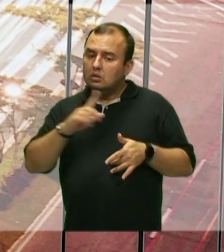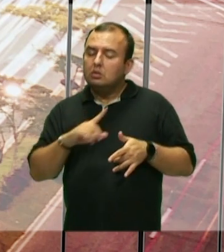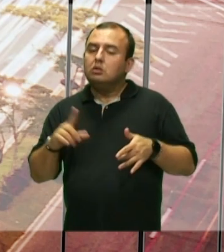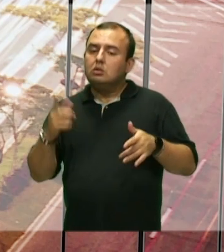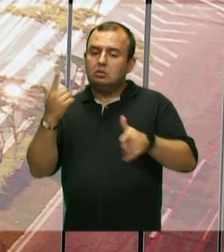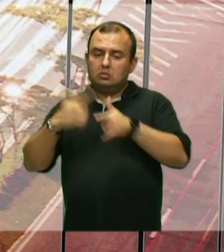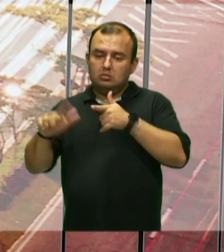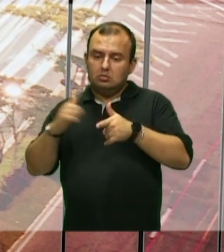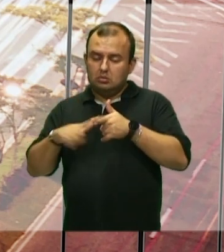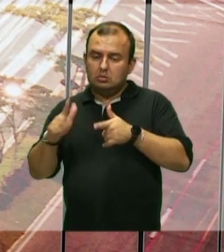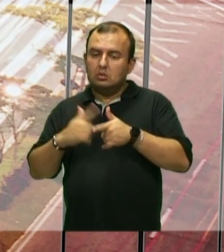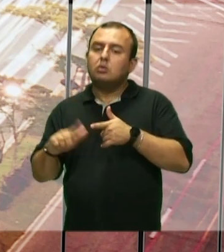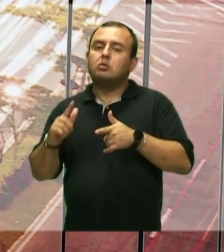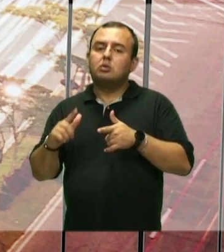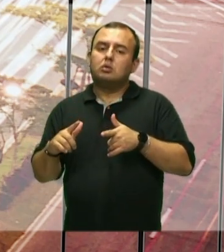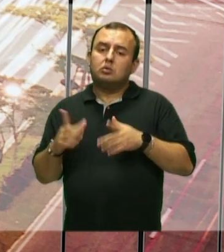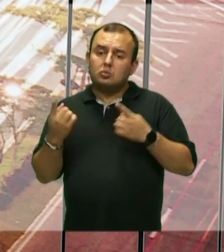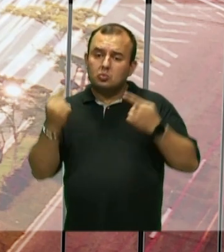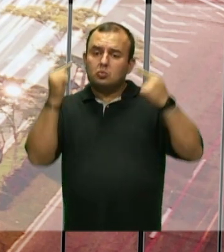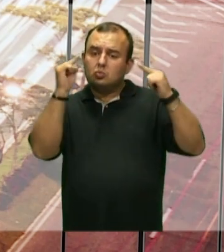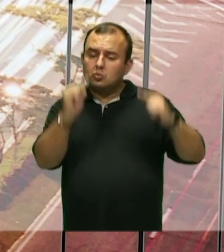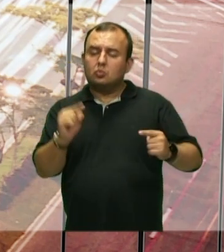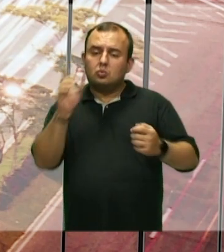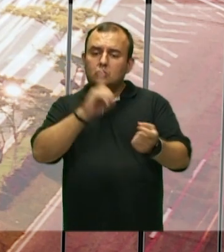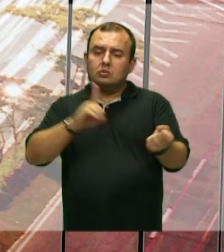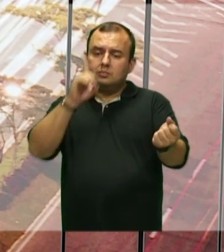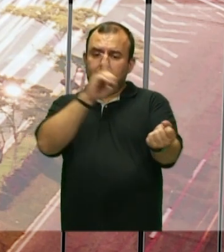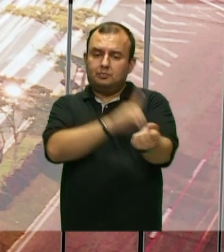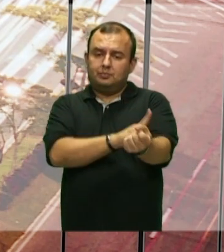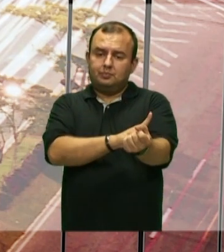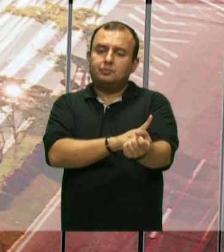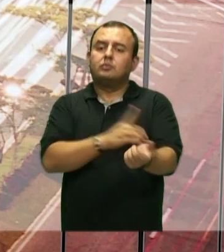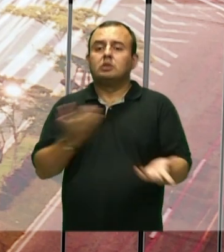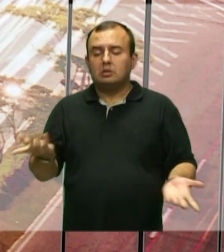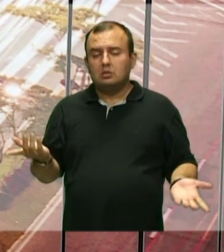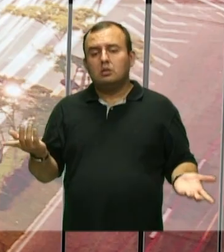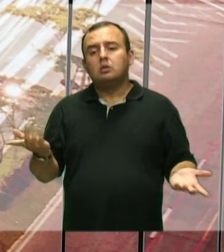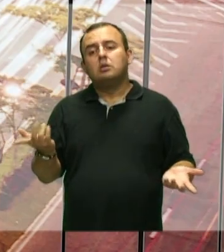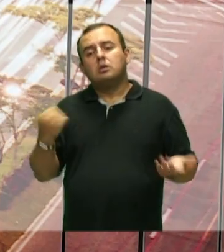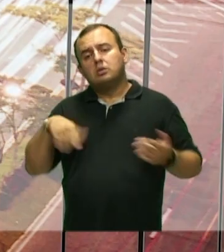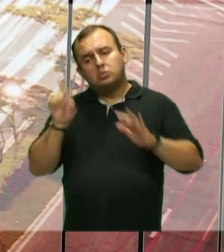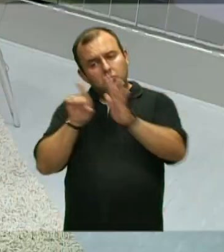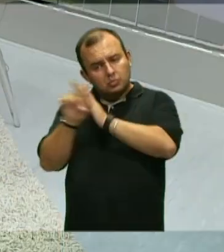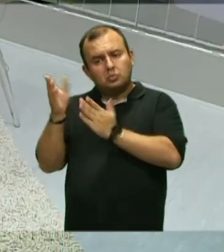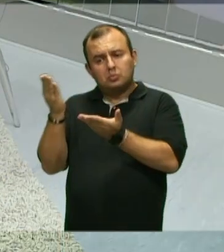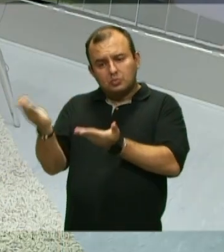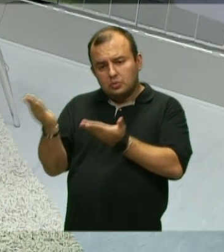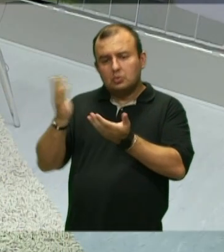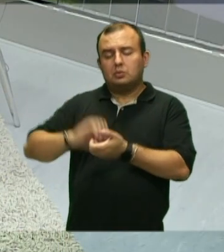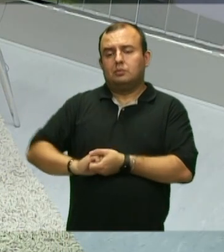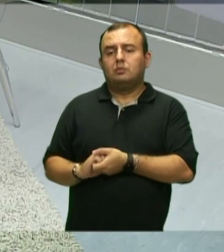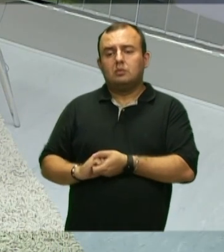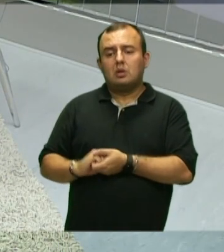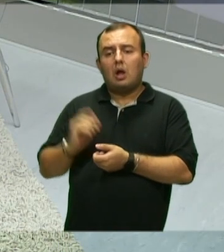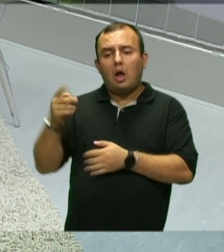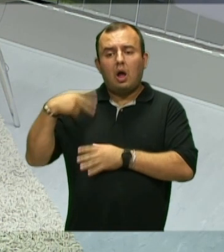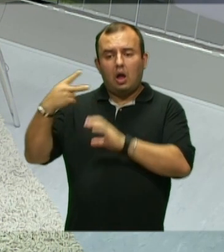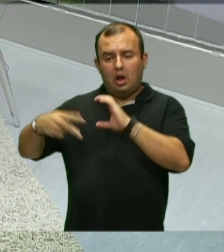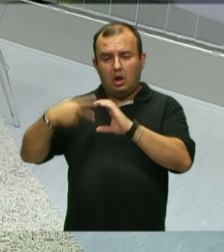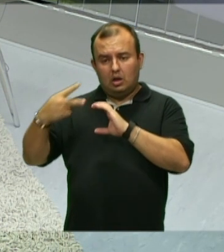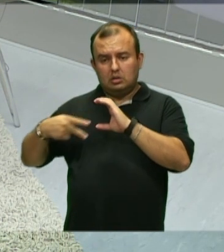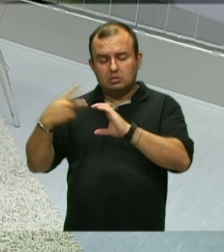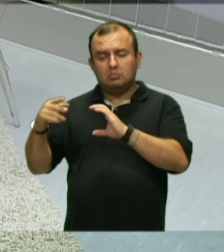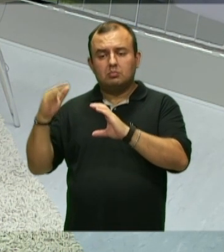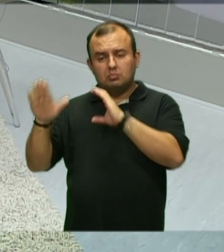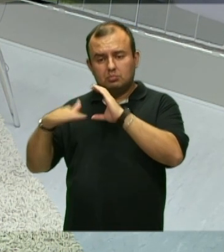crise sanitária de enfrentamento à dengue, ao mosquito Aedes aegypti. E eu pergunto para o senhor, a Câmara recebe